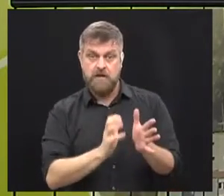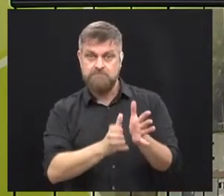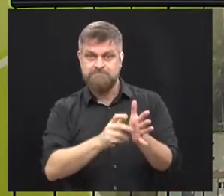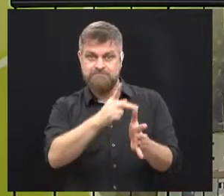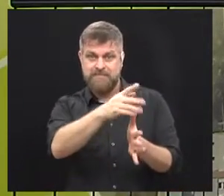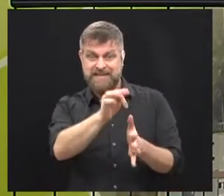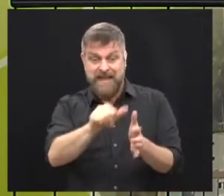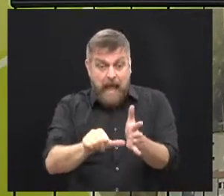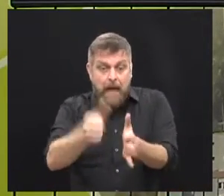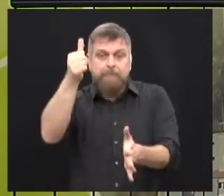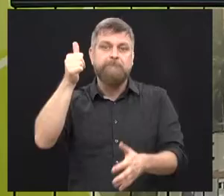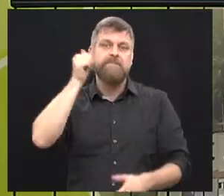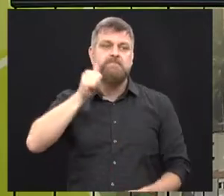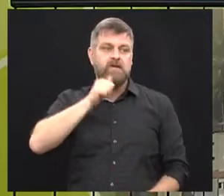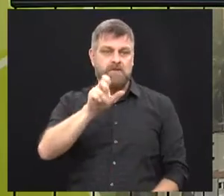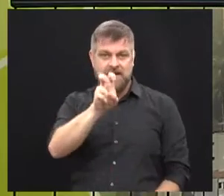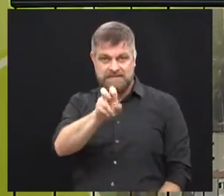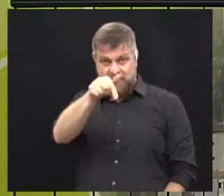mulher aqui,